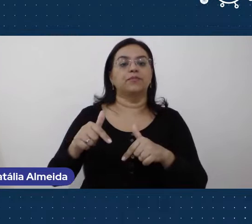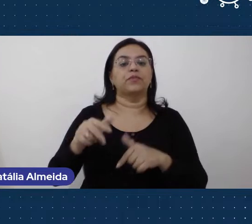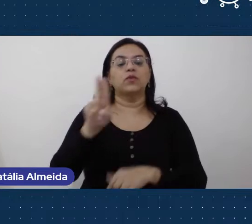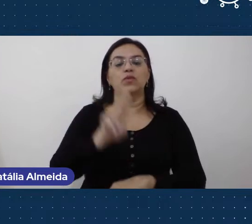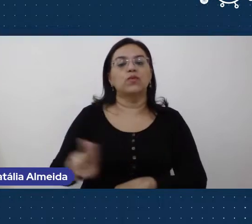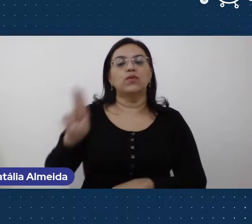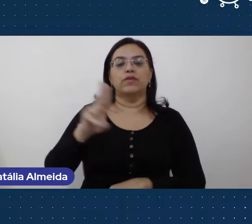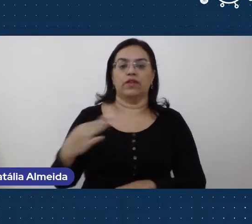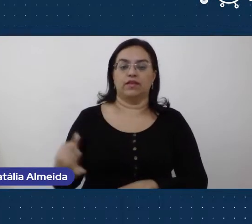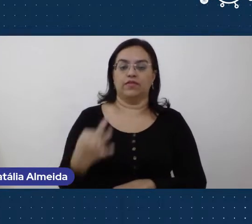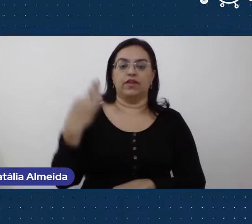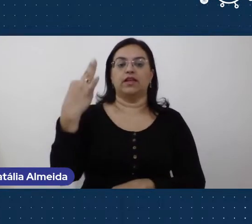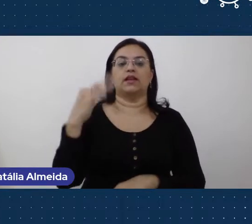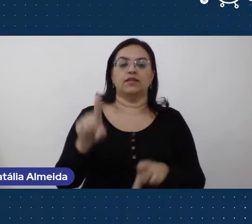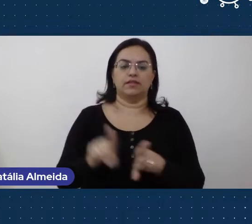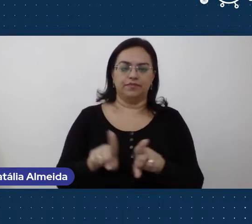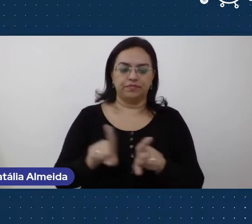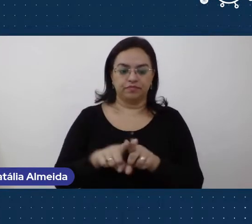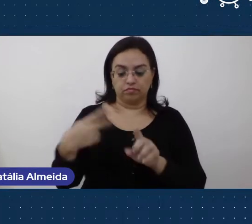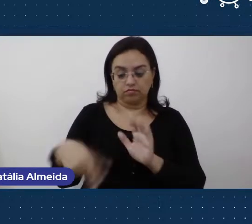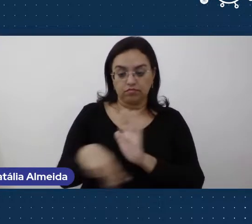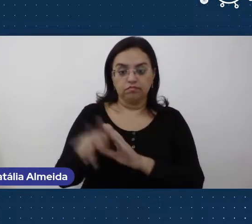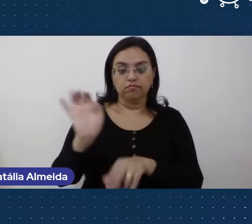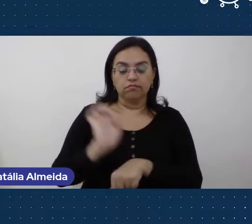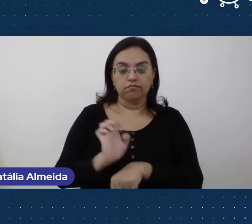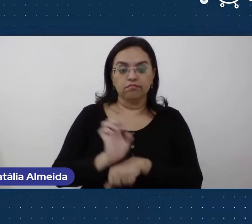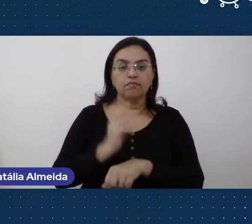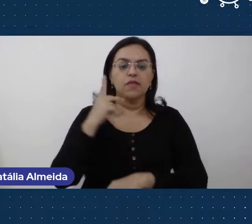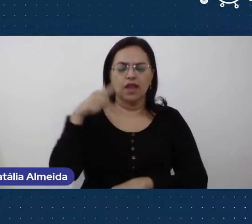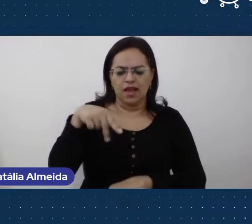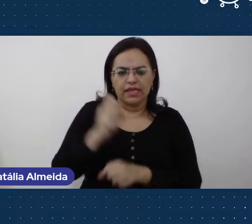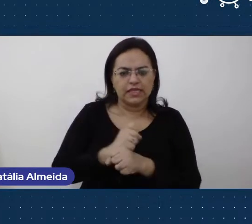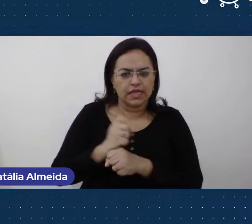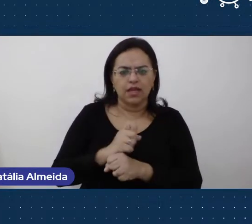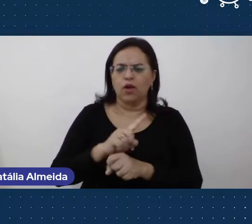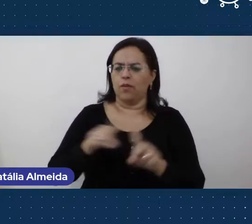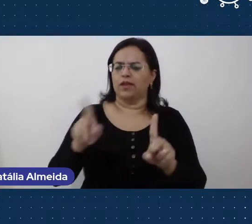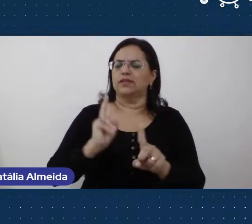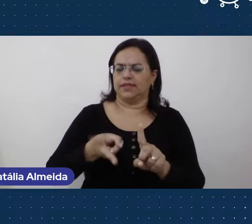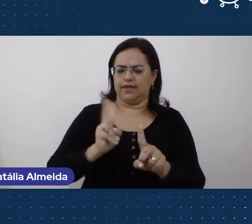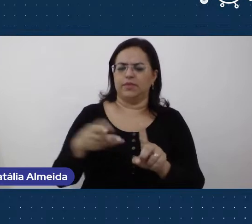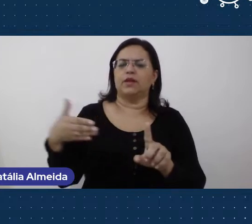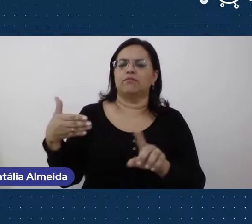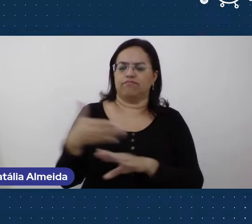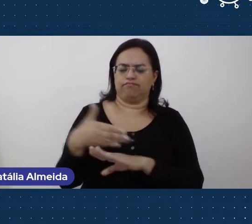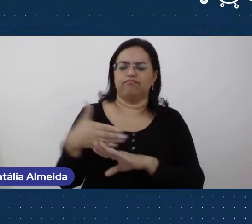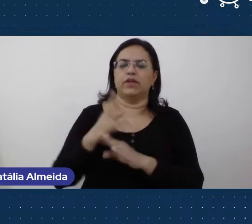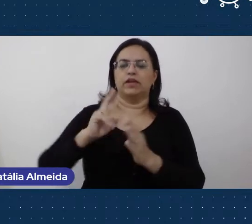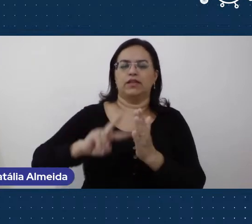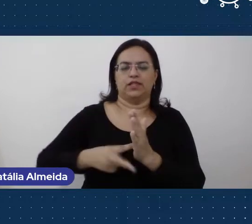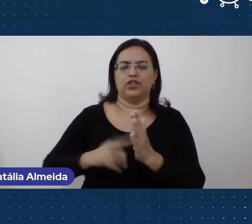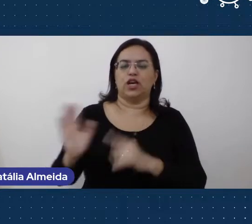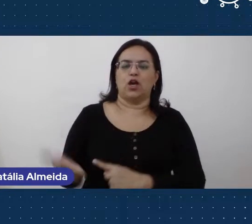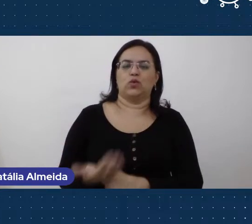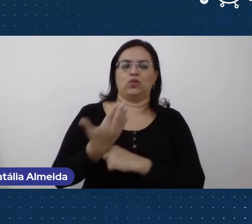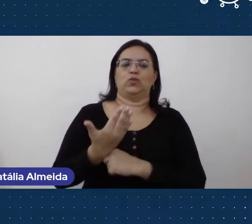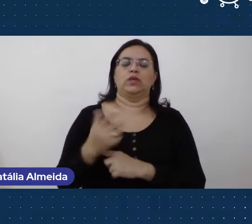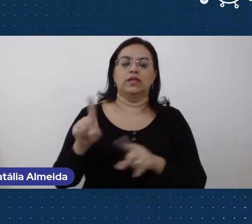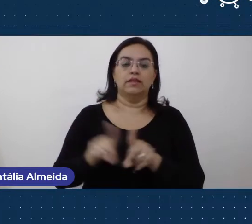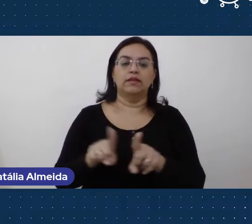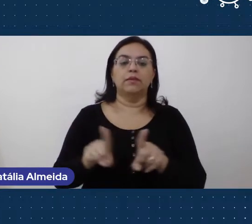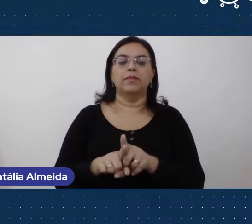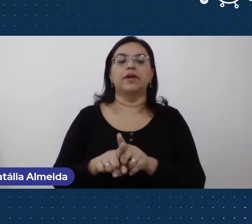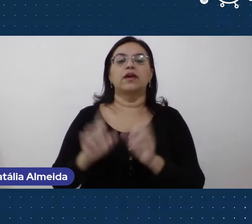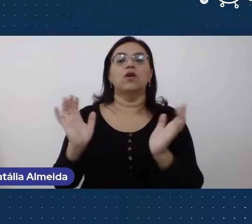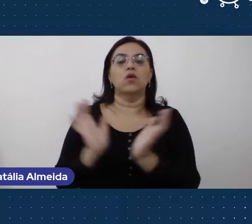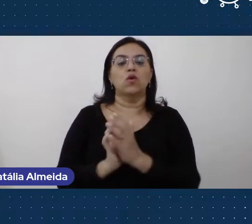assinatura da gestão Lute. Aliás, não só esse ano, mas o SINTUFSE também está sempre aqui conosco. Também agradeço à Pró-Reitoria de Assuntos